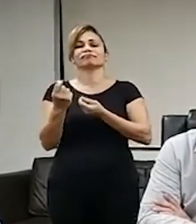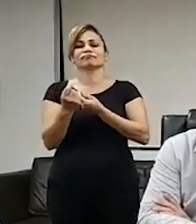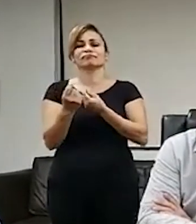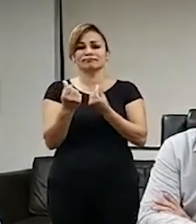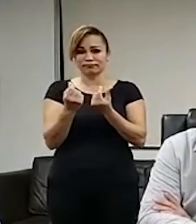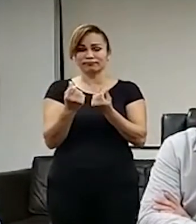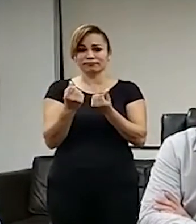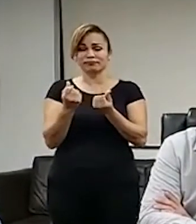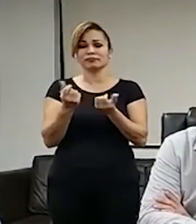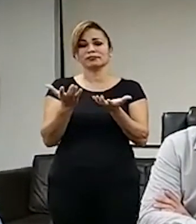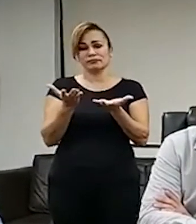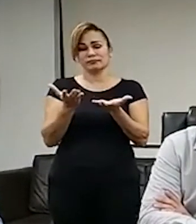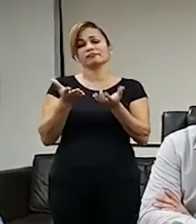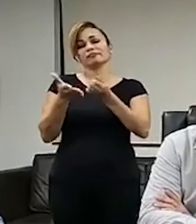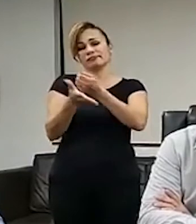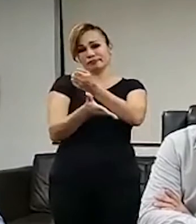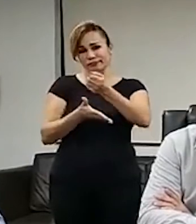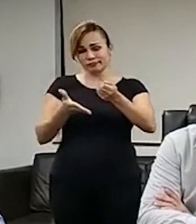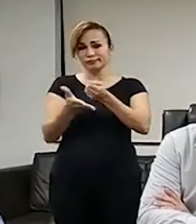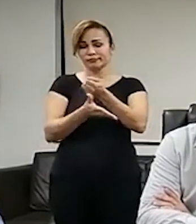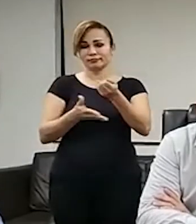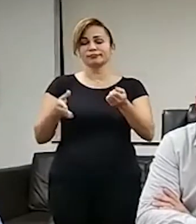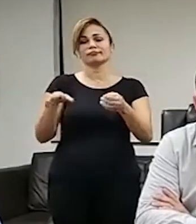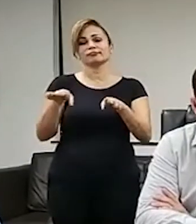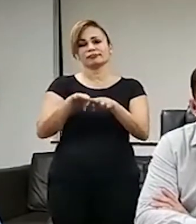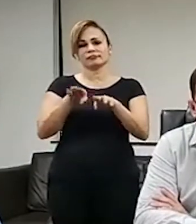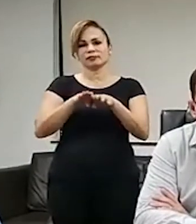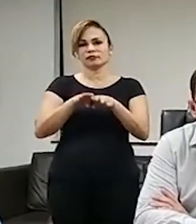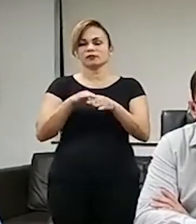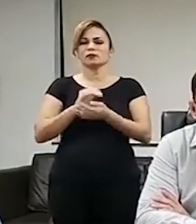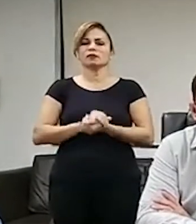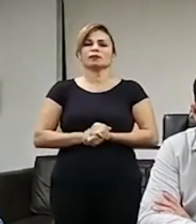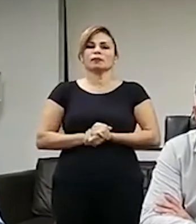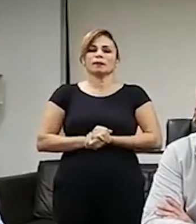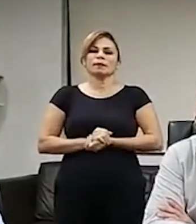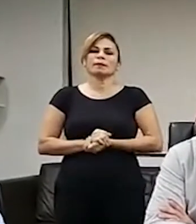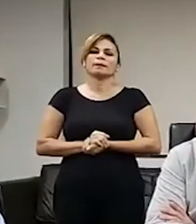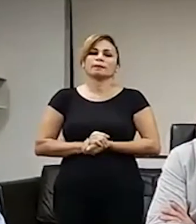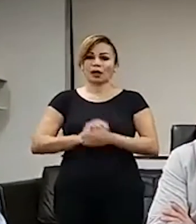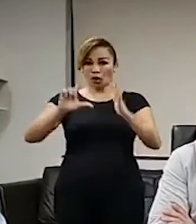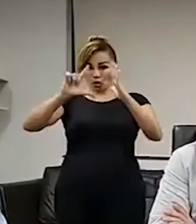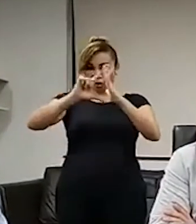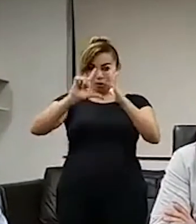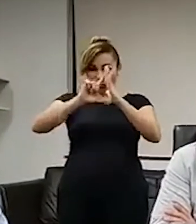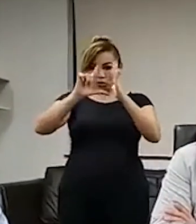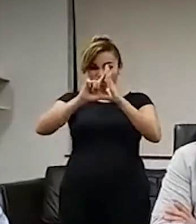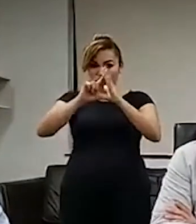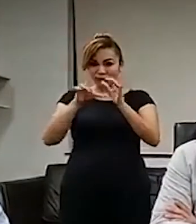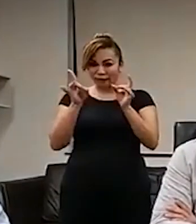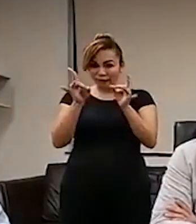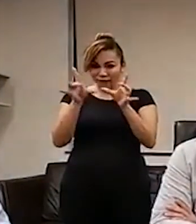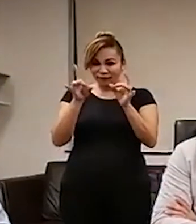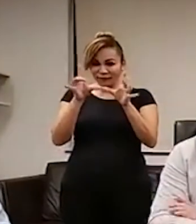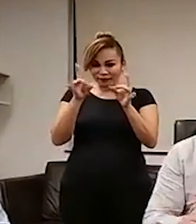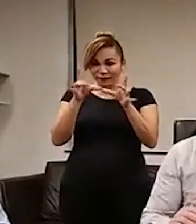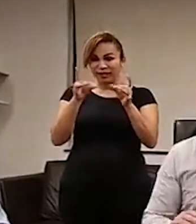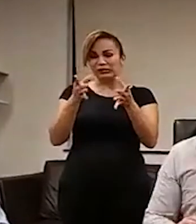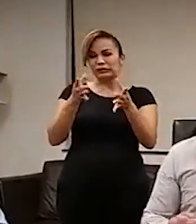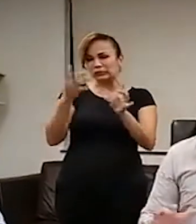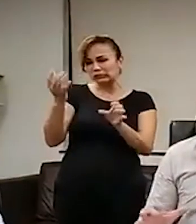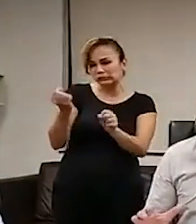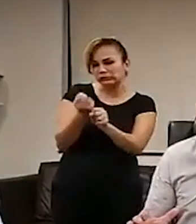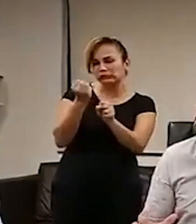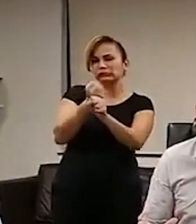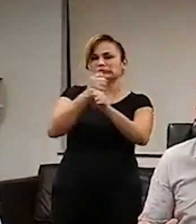que eles estão submetidos também. Materiais de construção, logicamente, precisam continuar funcionando,